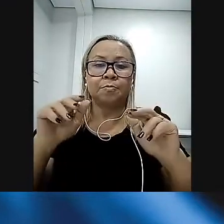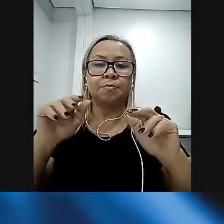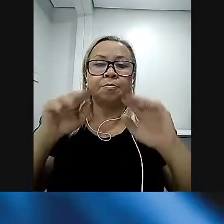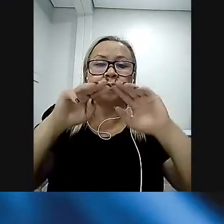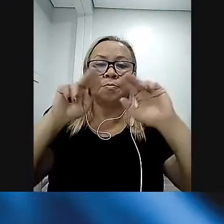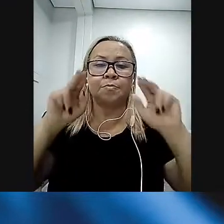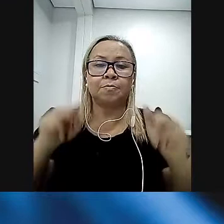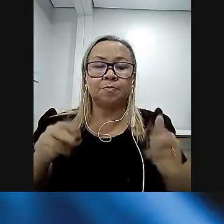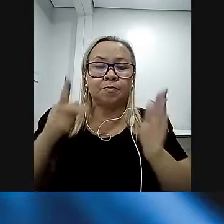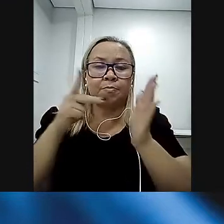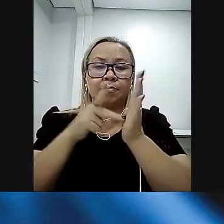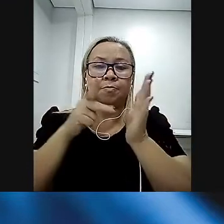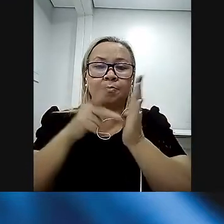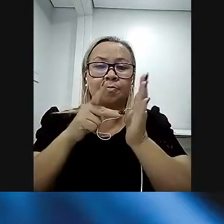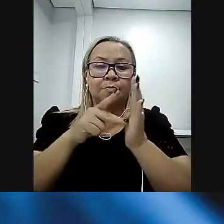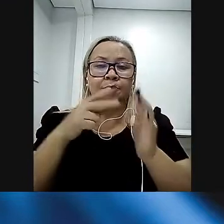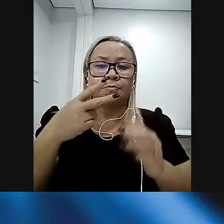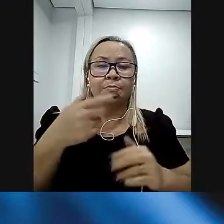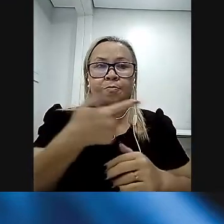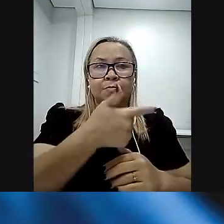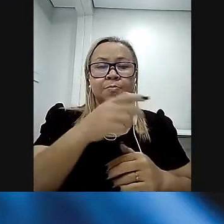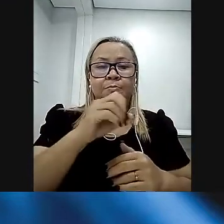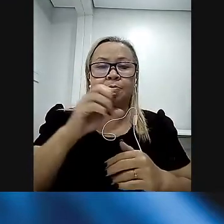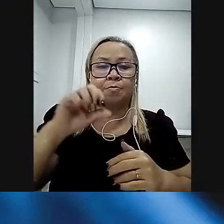uma realização de 2009,